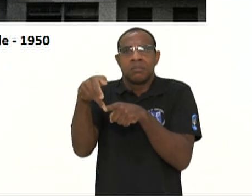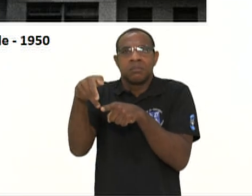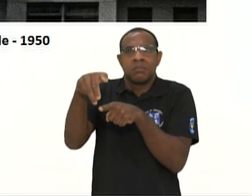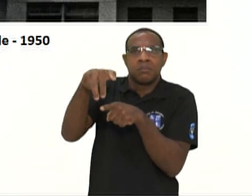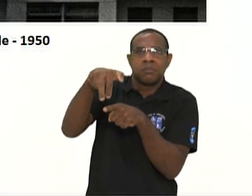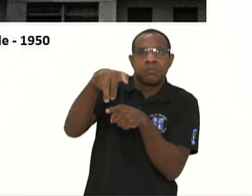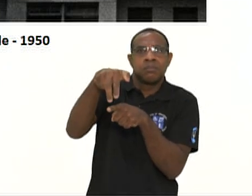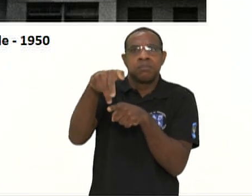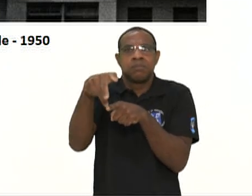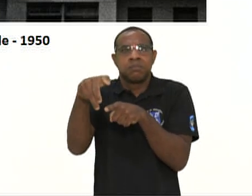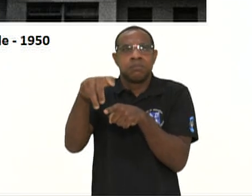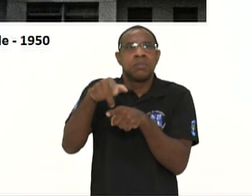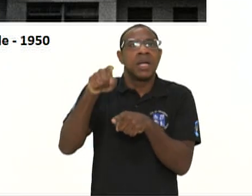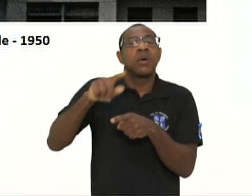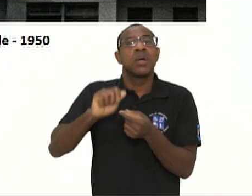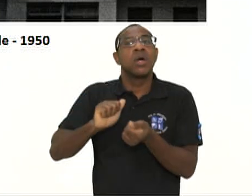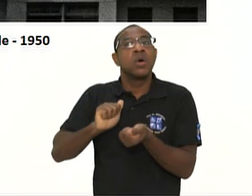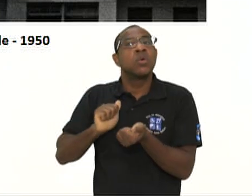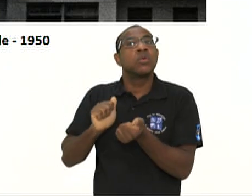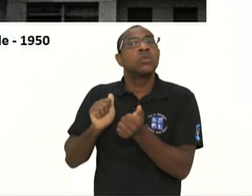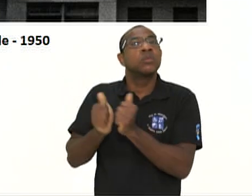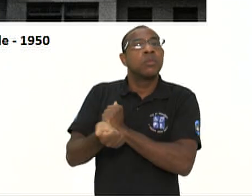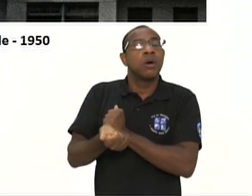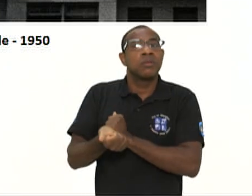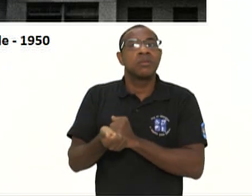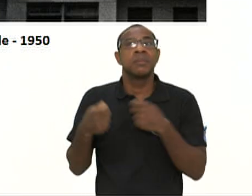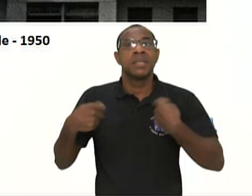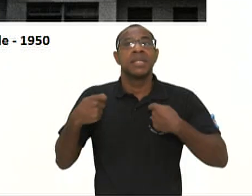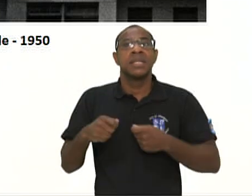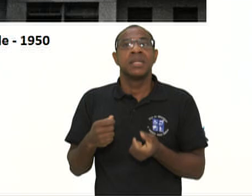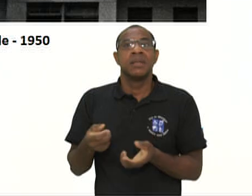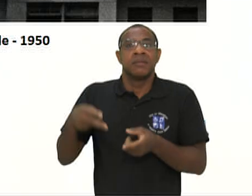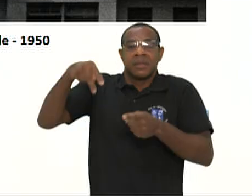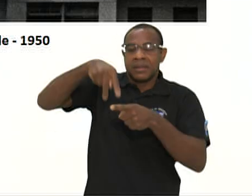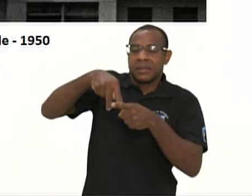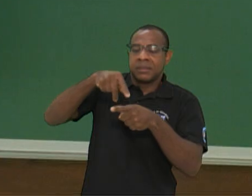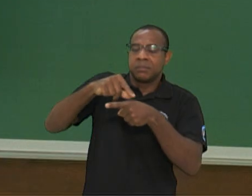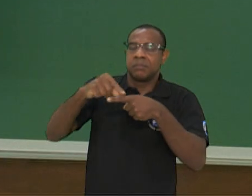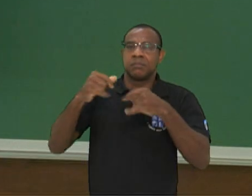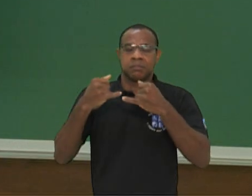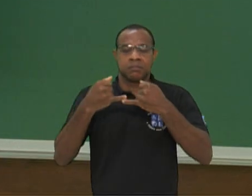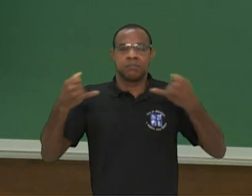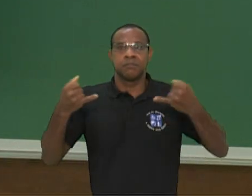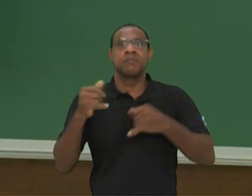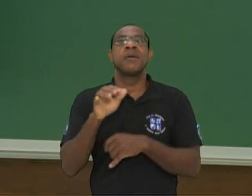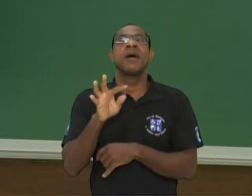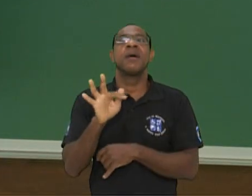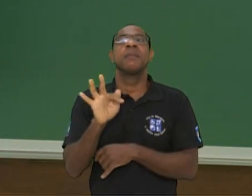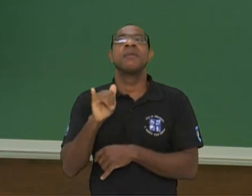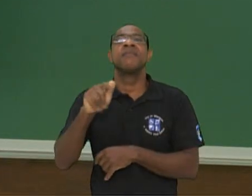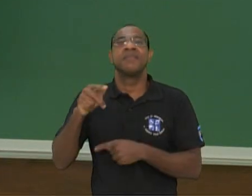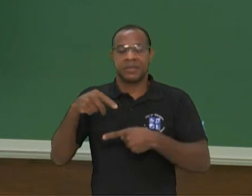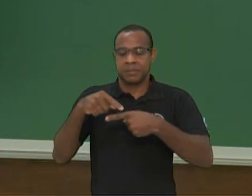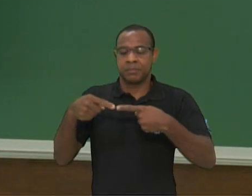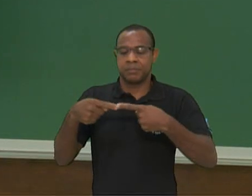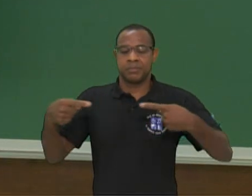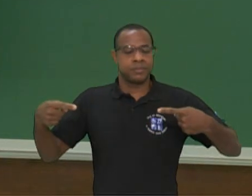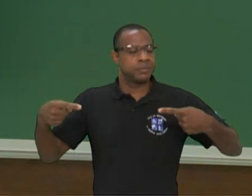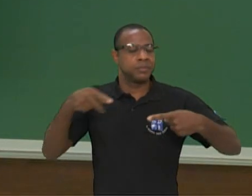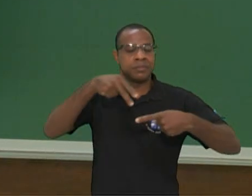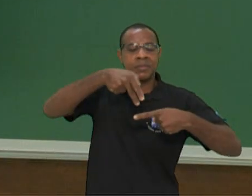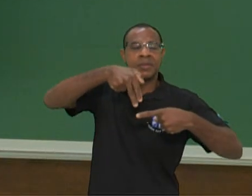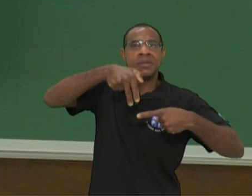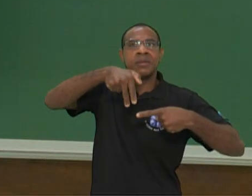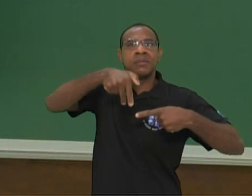o slackline é um esporte que consiste em equilibrar-se em cima de uma fita suspensa entre dois pontos fixos. Muito bem. E